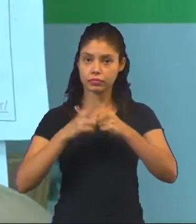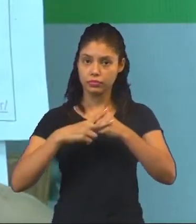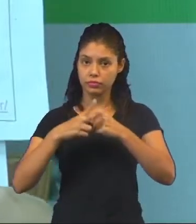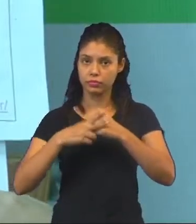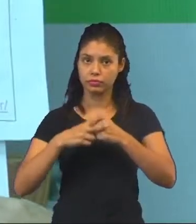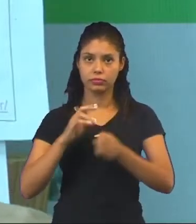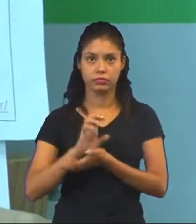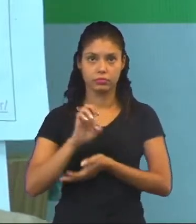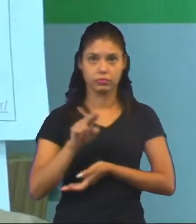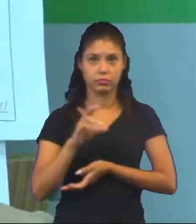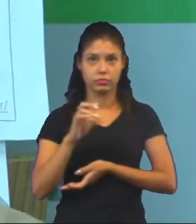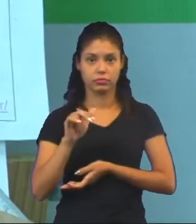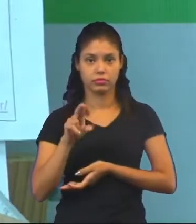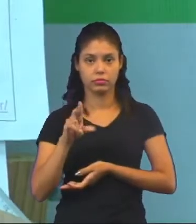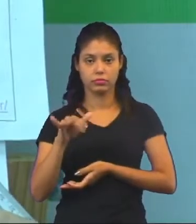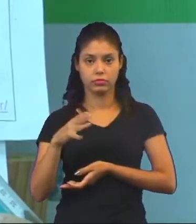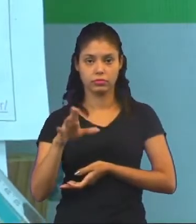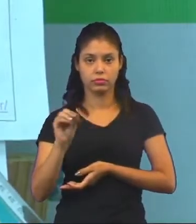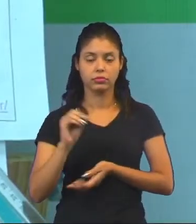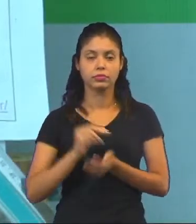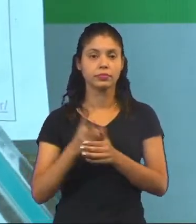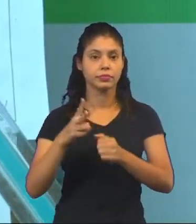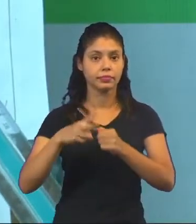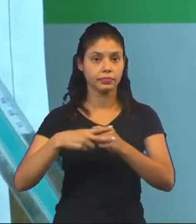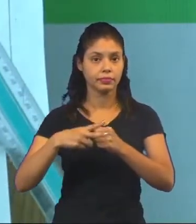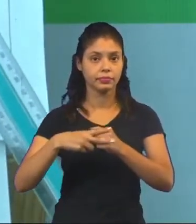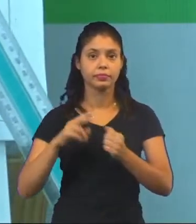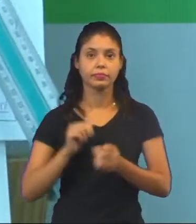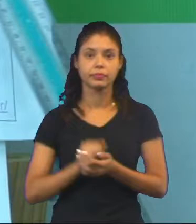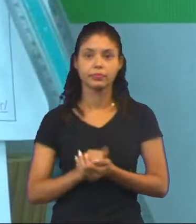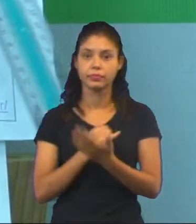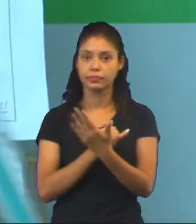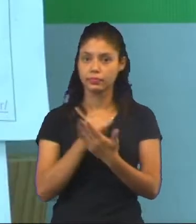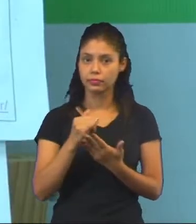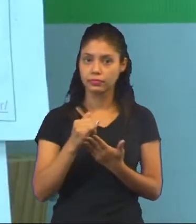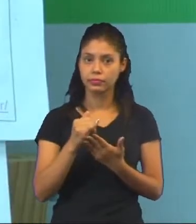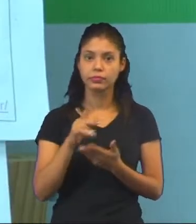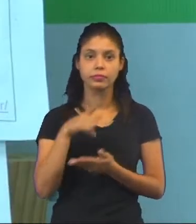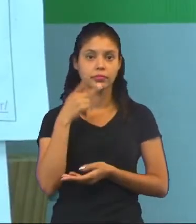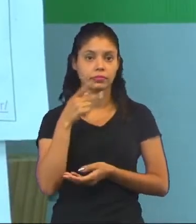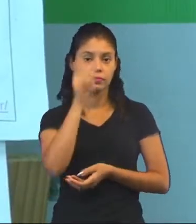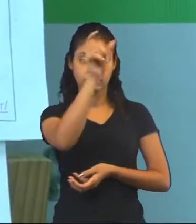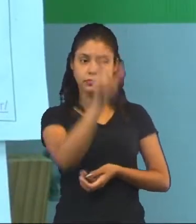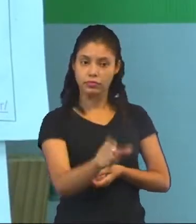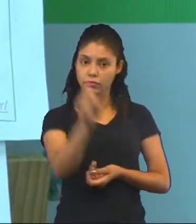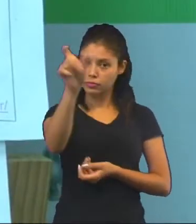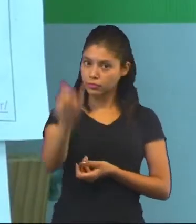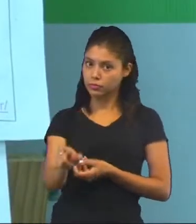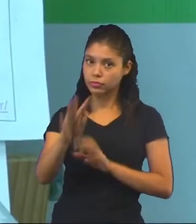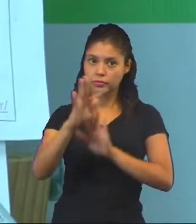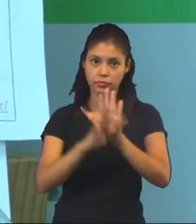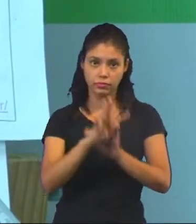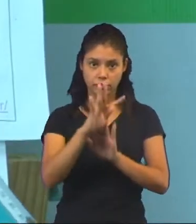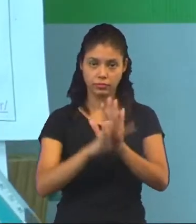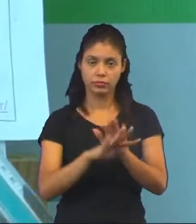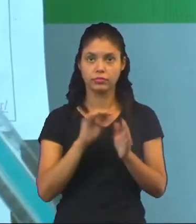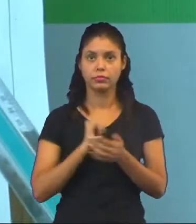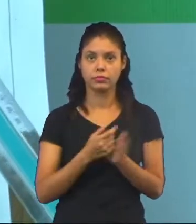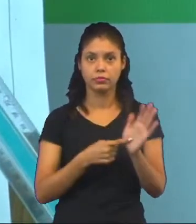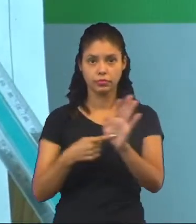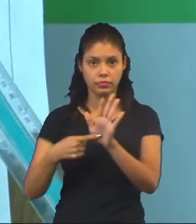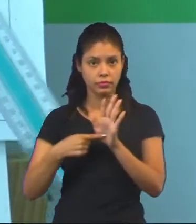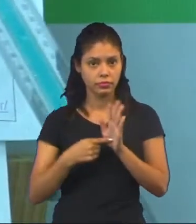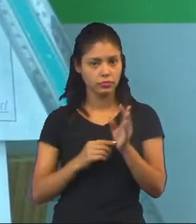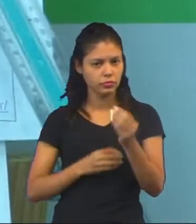Verbos de enunciação. São verbos que introduzem a fala dos personagens no texto,